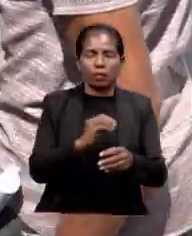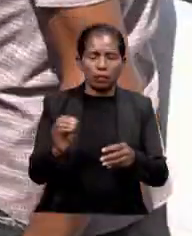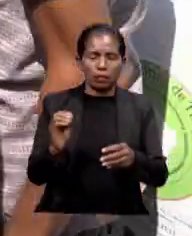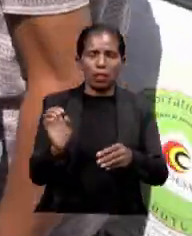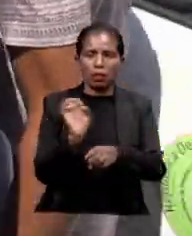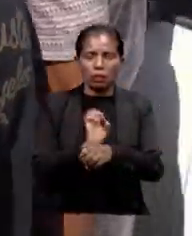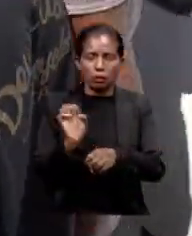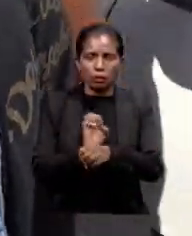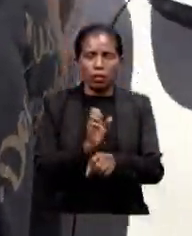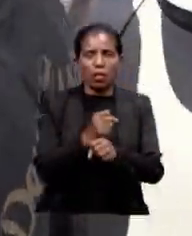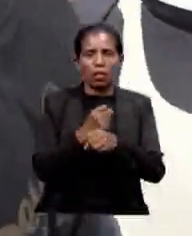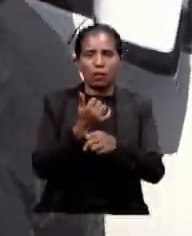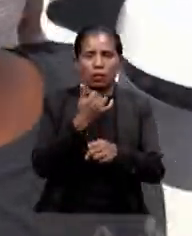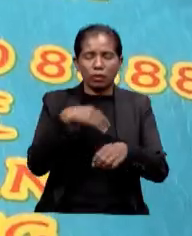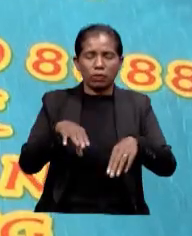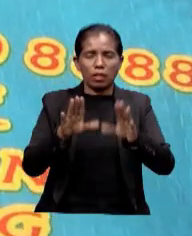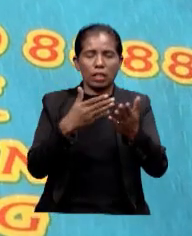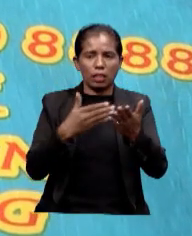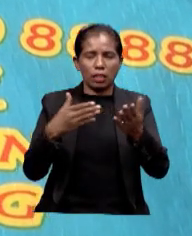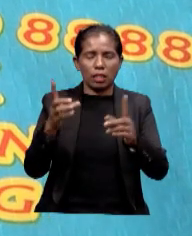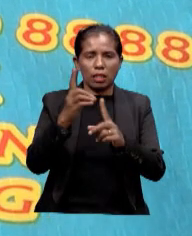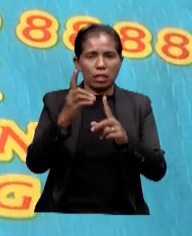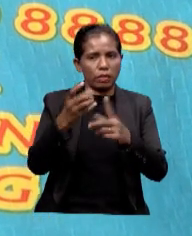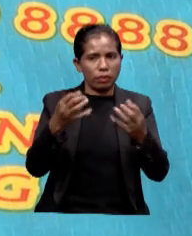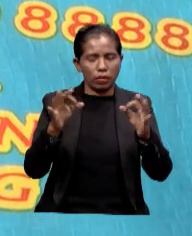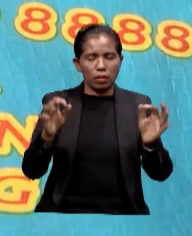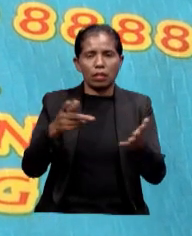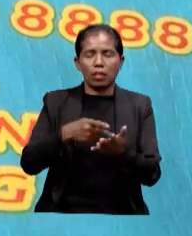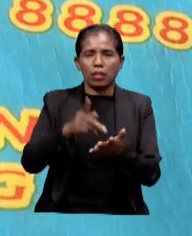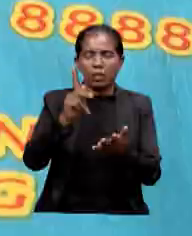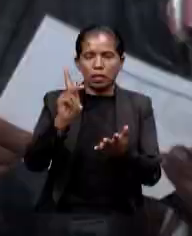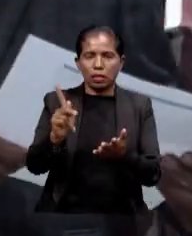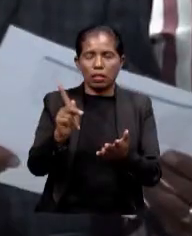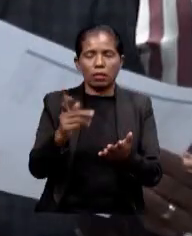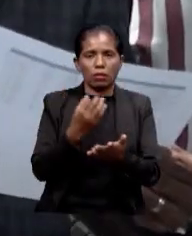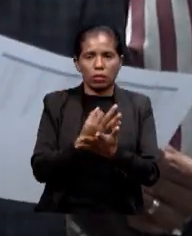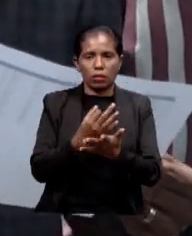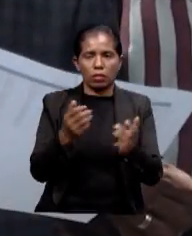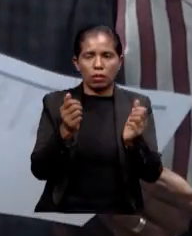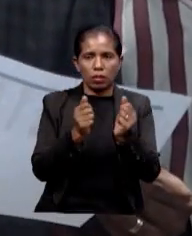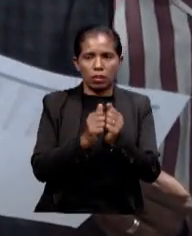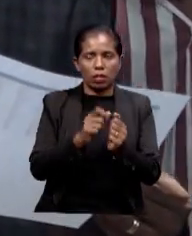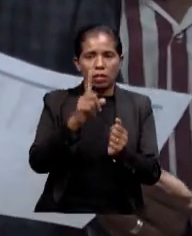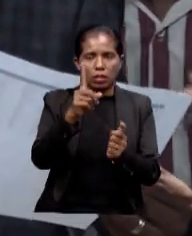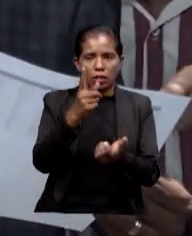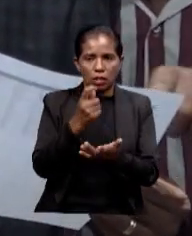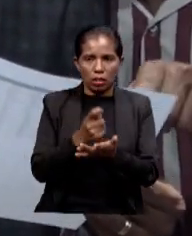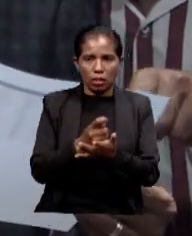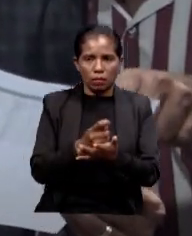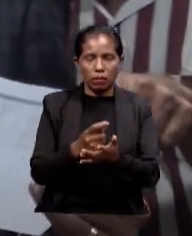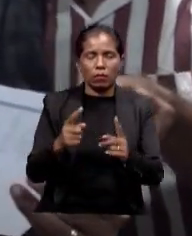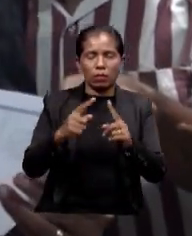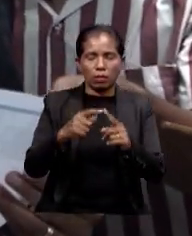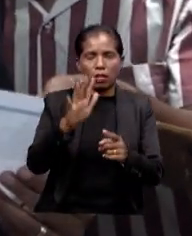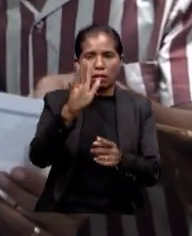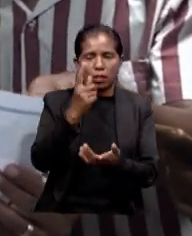infração, Hanessa, fa um produto lhe prazo, se selo, multa dólar americano, Rihun Ida, to Rihun Lima, no la